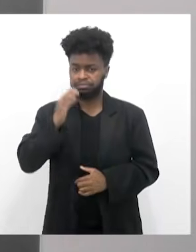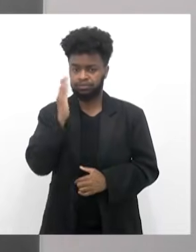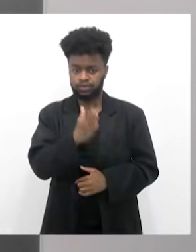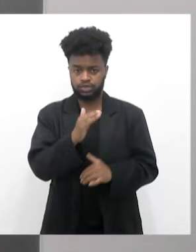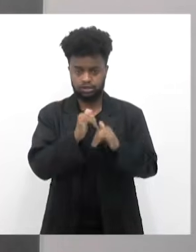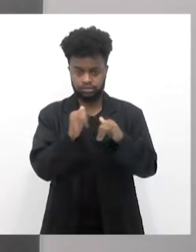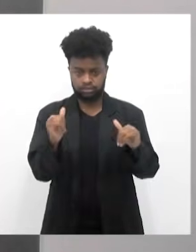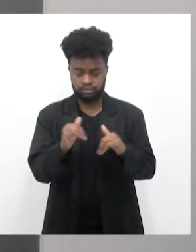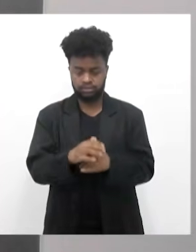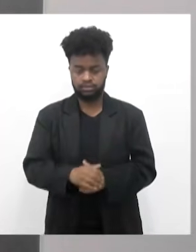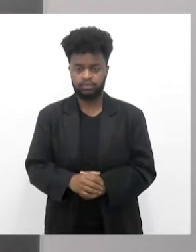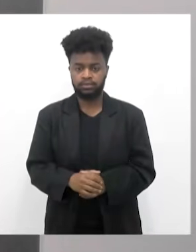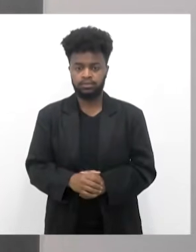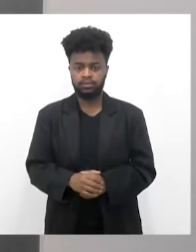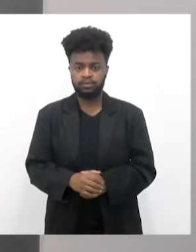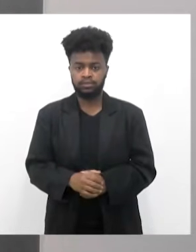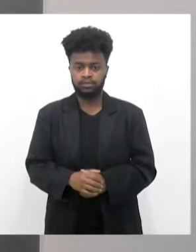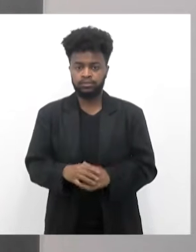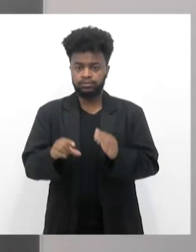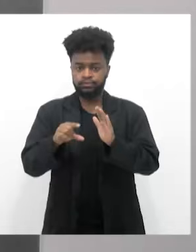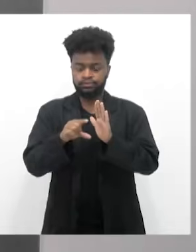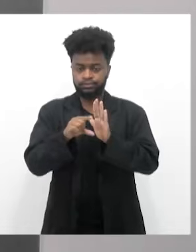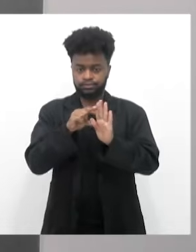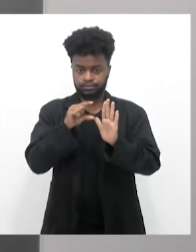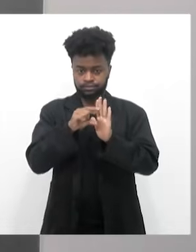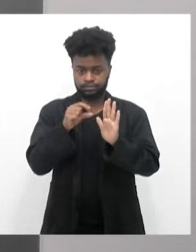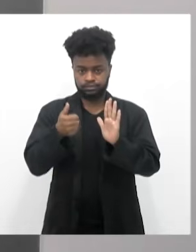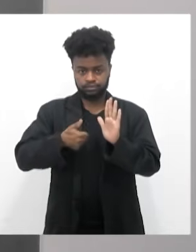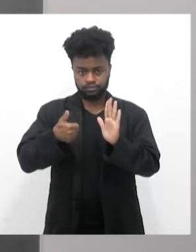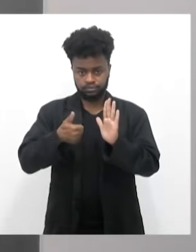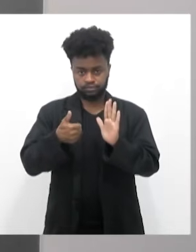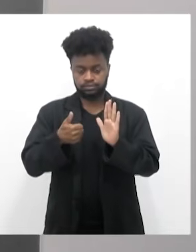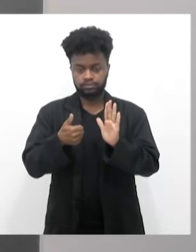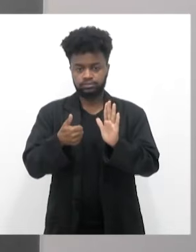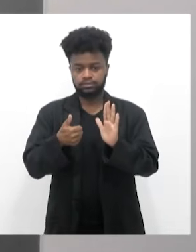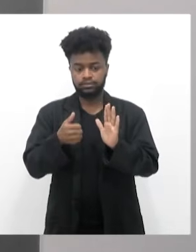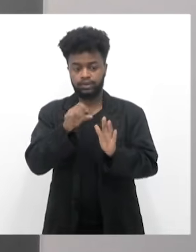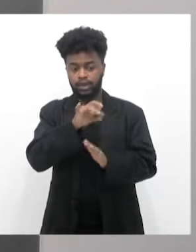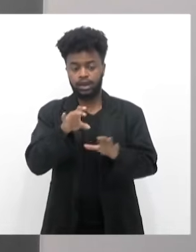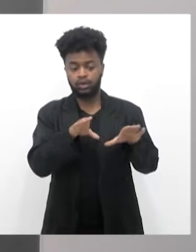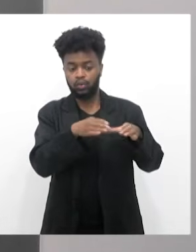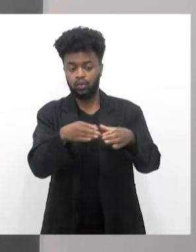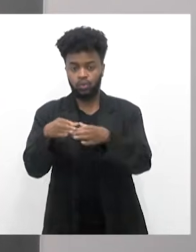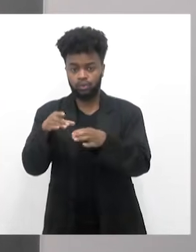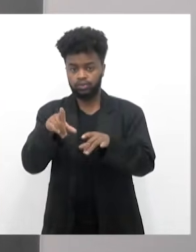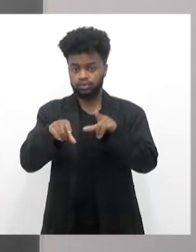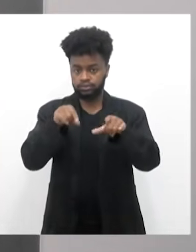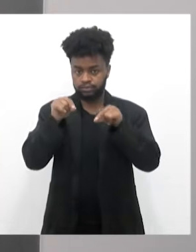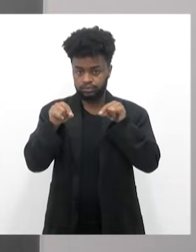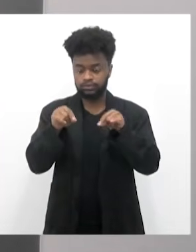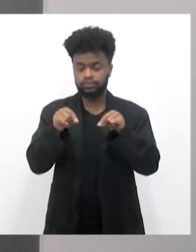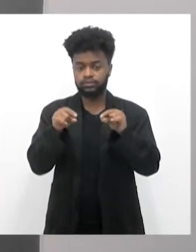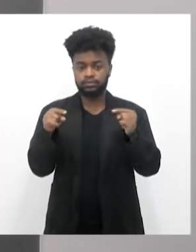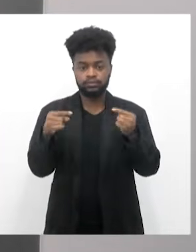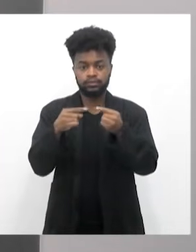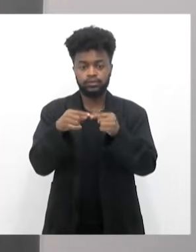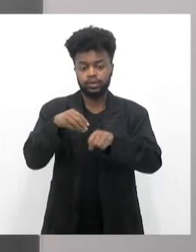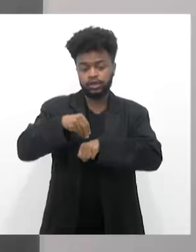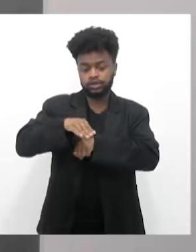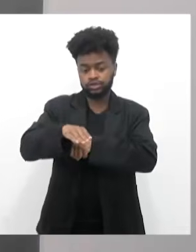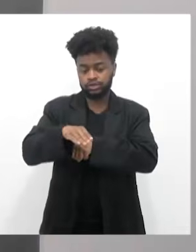aqui. Trata-se do parágrafo 1º, que fala: as chapas serão inscritas observada indicação